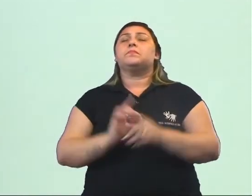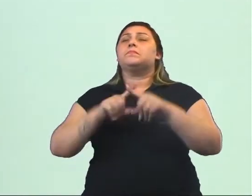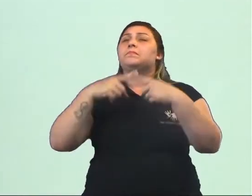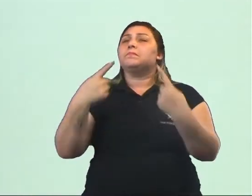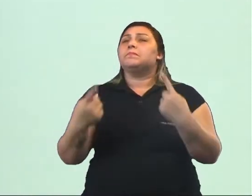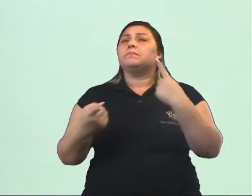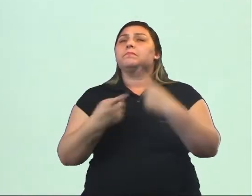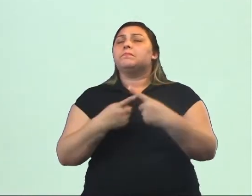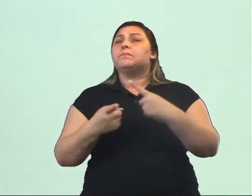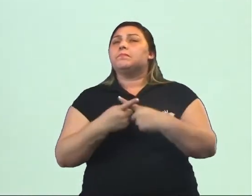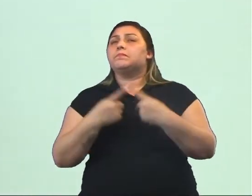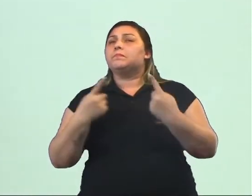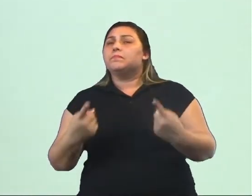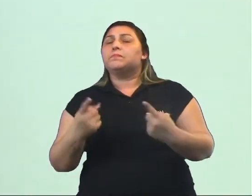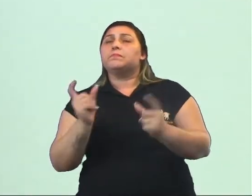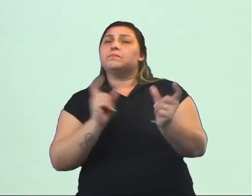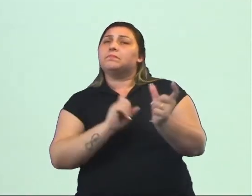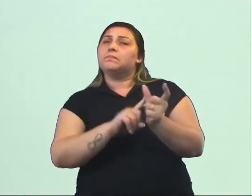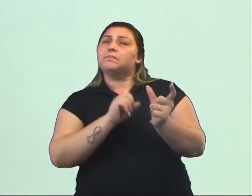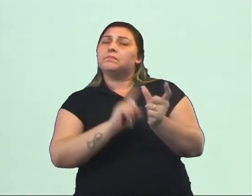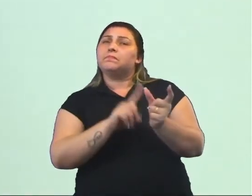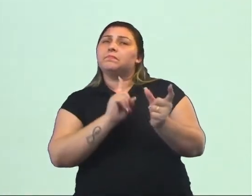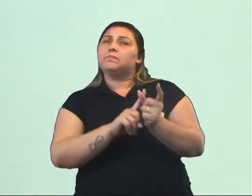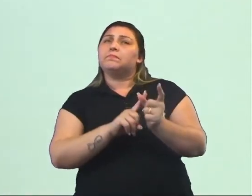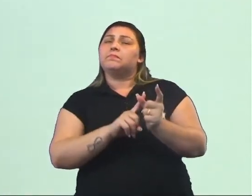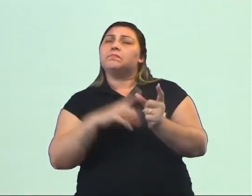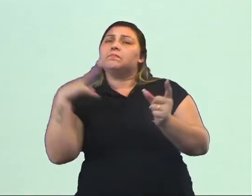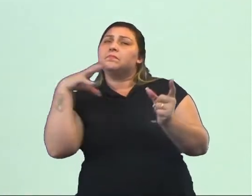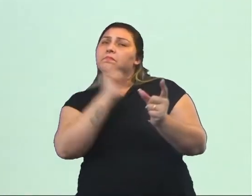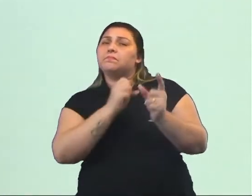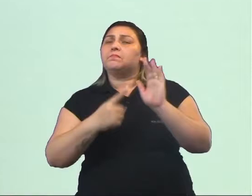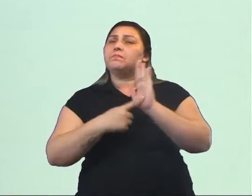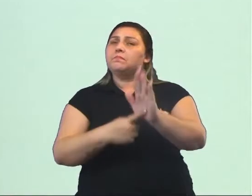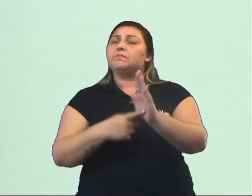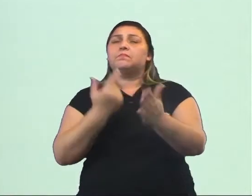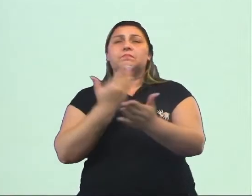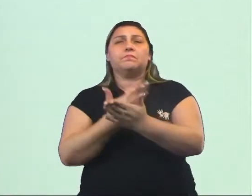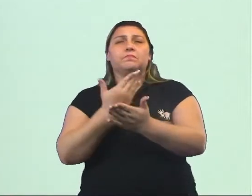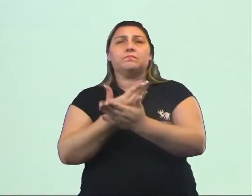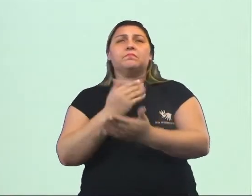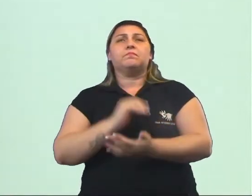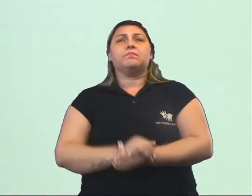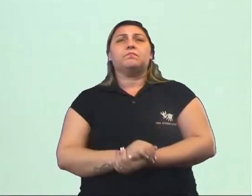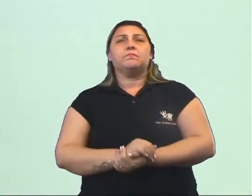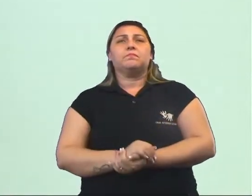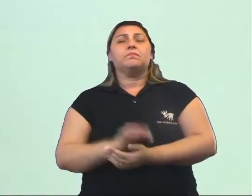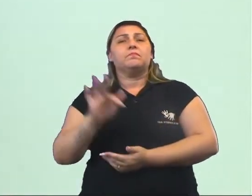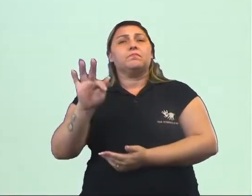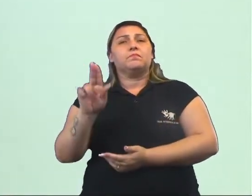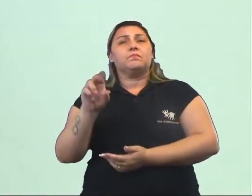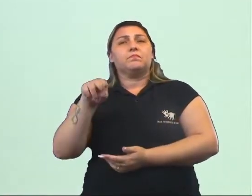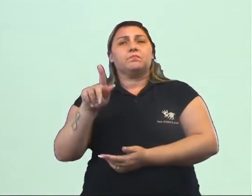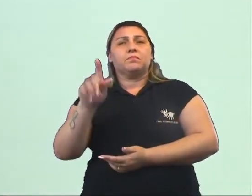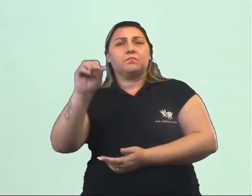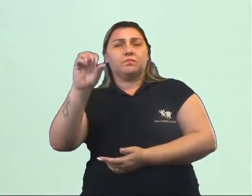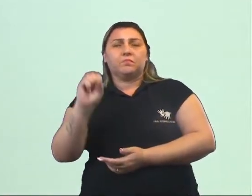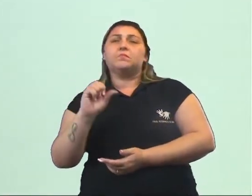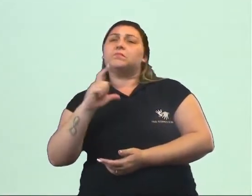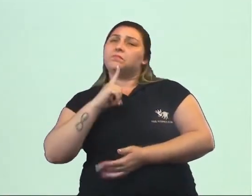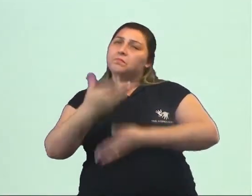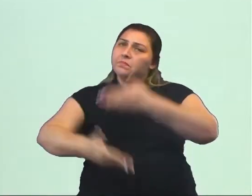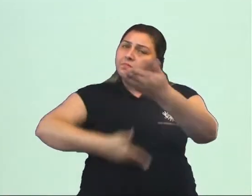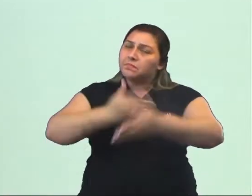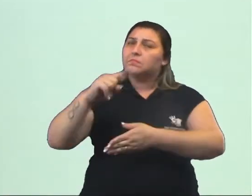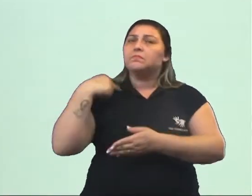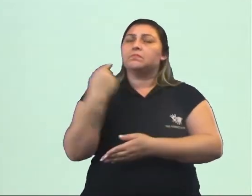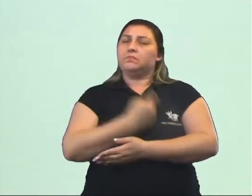Mas por que será que essa palavra apareceu aqui de repente na nossa aula? Será que os fungos eles têm alguma relação